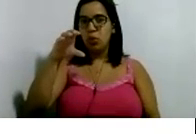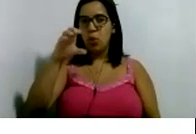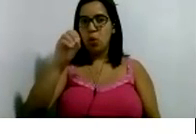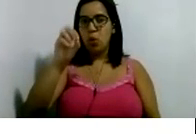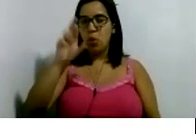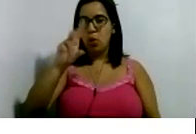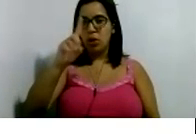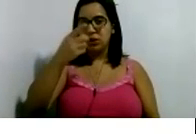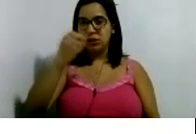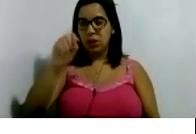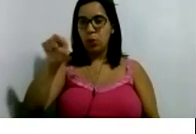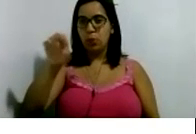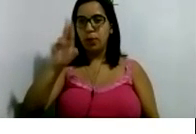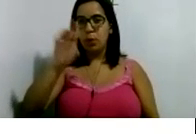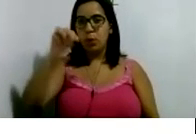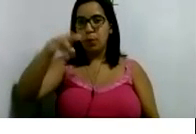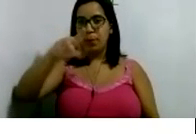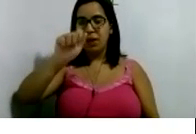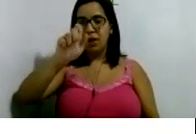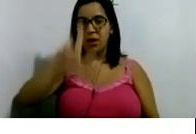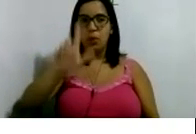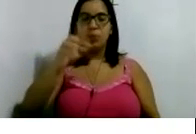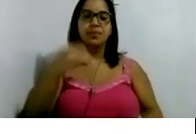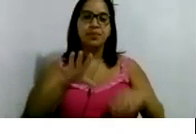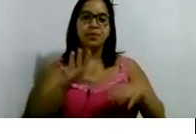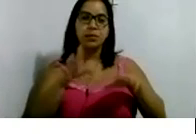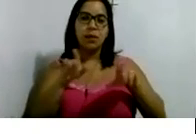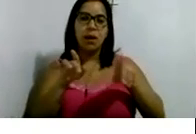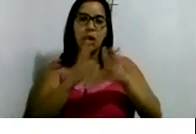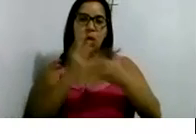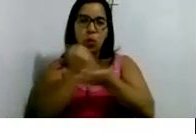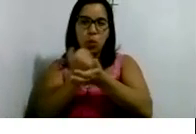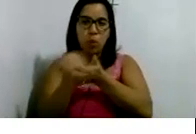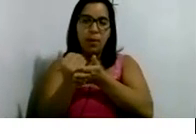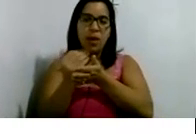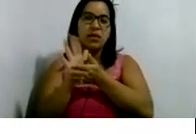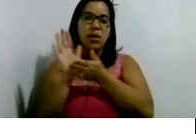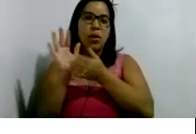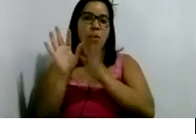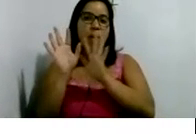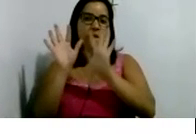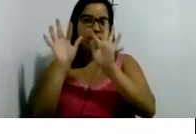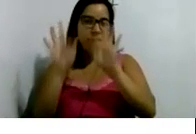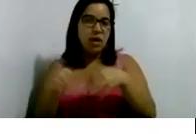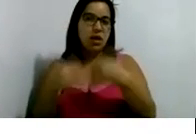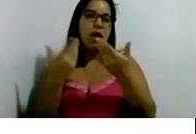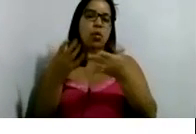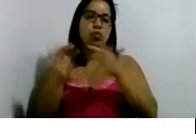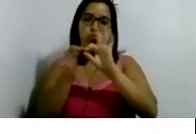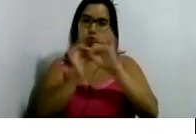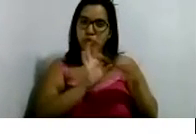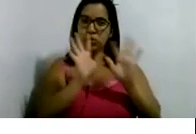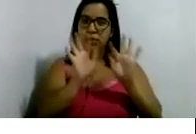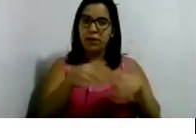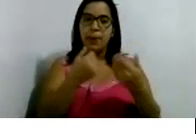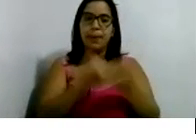cordão umbilical. As aurículas, elas passam a assumir o formato final e